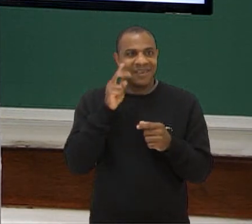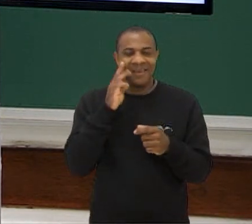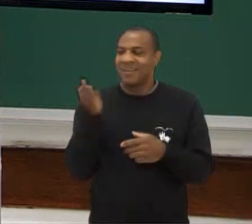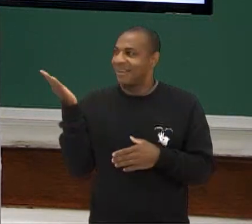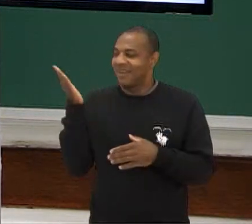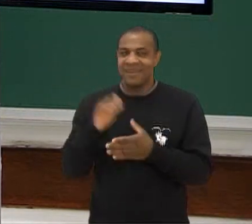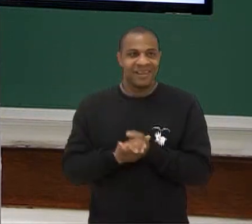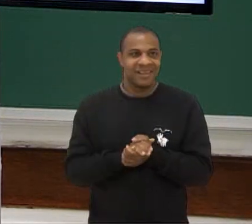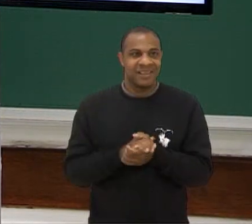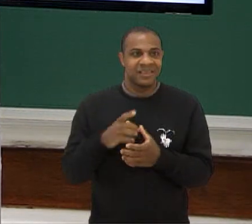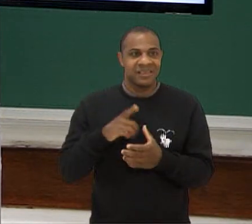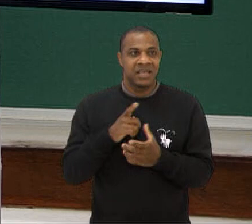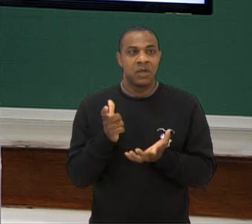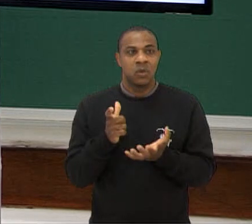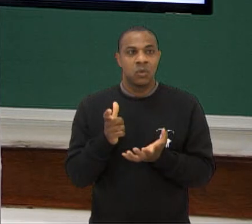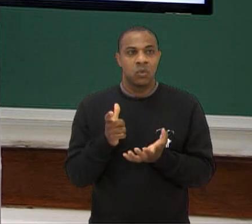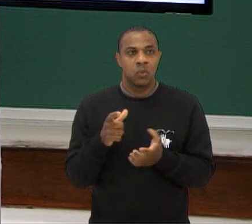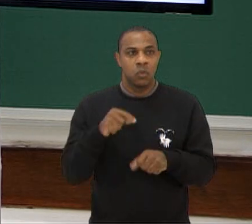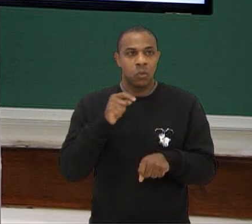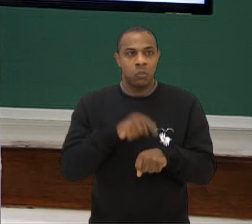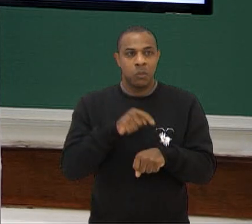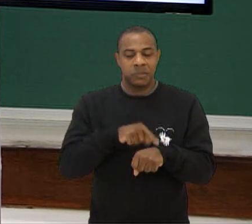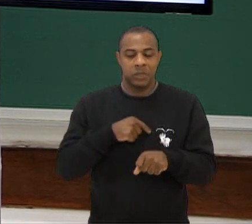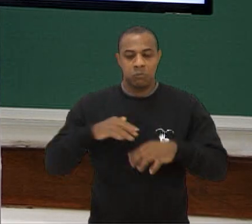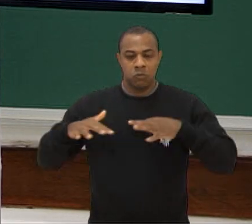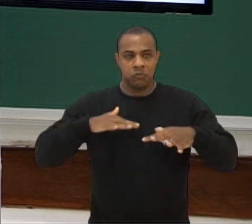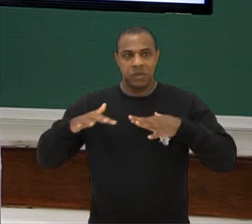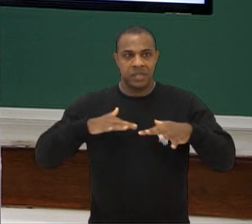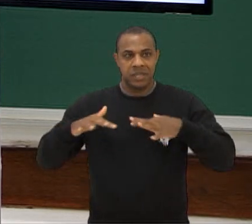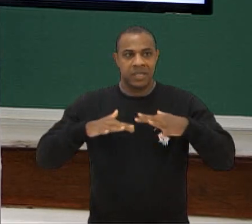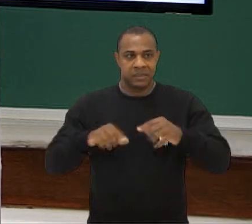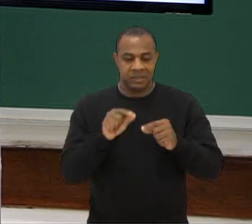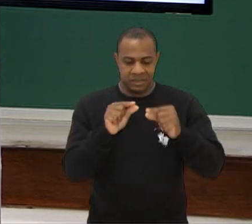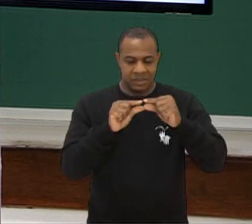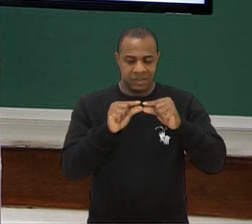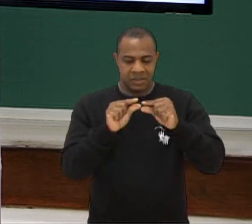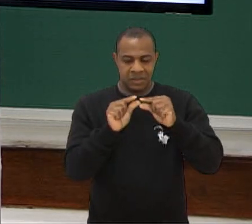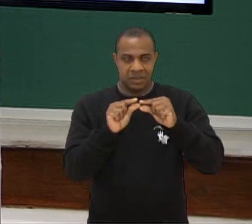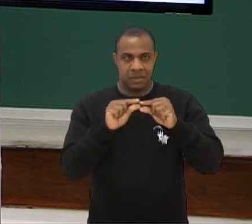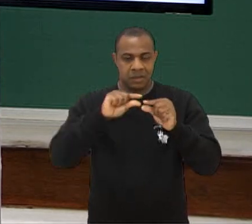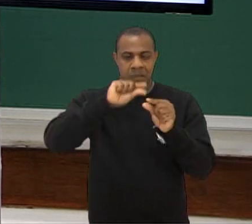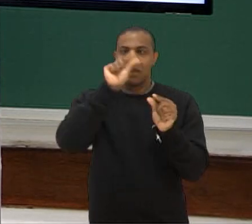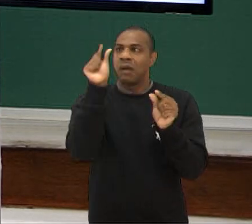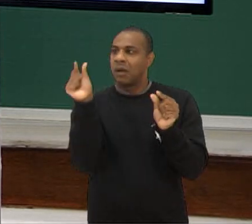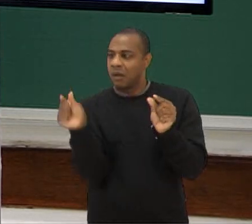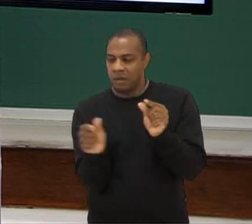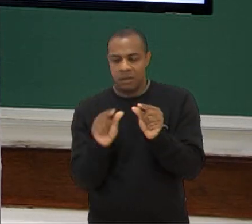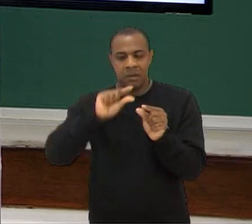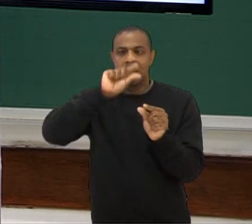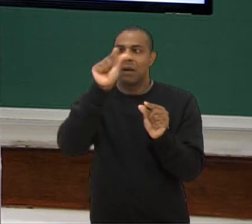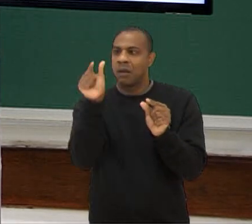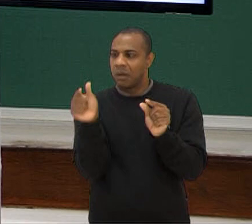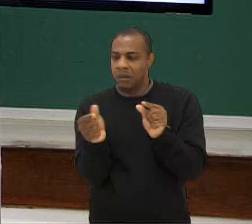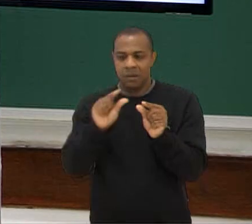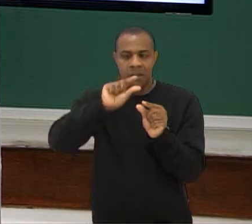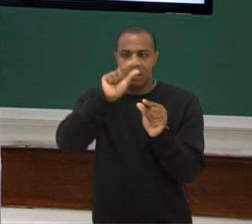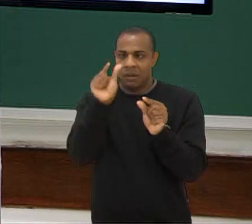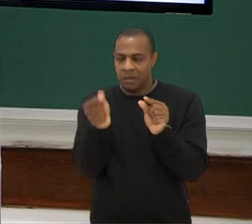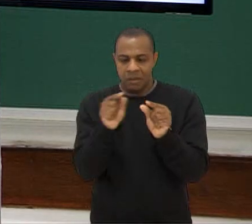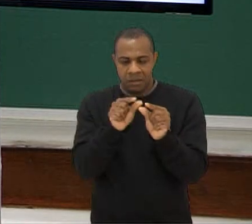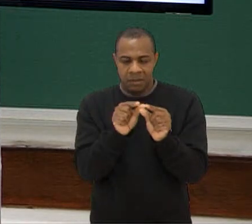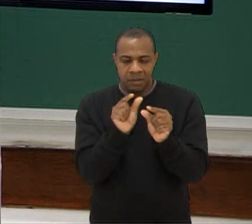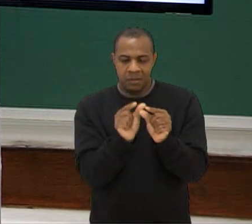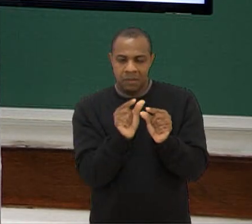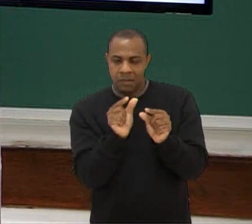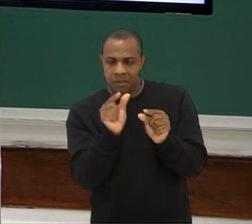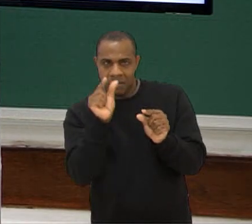partir do momento que você tem essa movimentação nessa superfície, ele vai propagar essa distorção. E aí você vai até